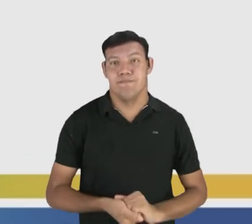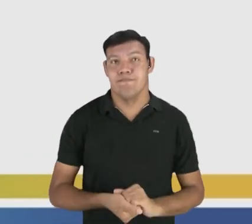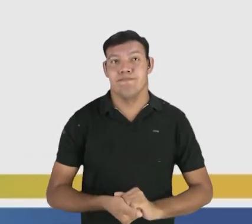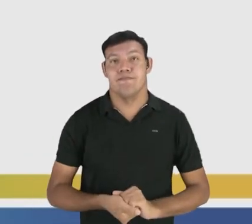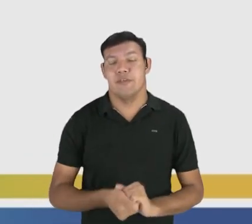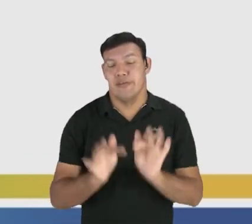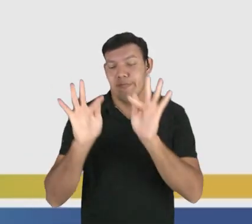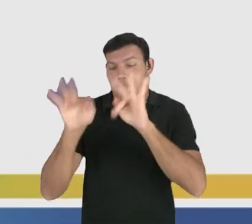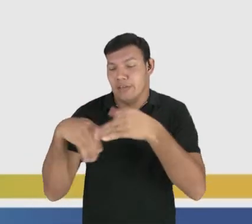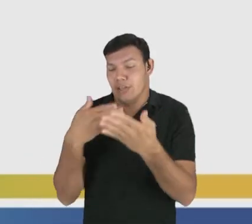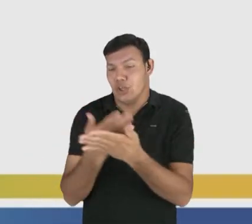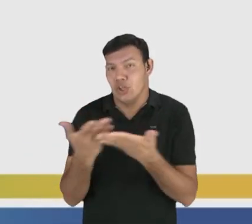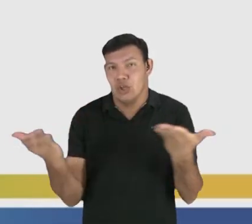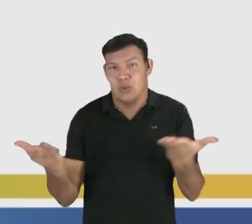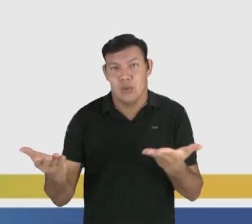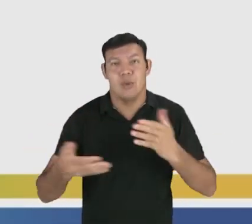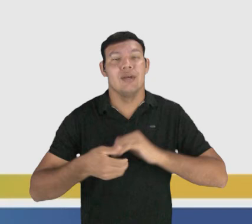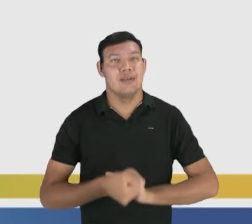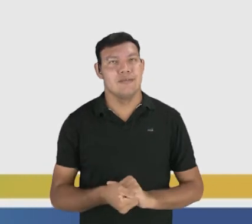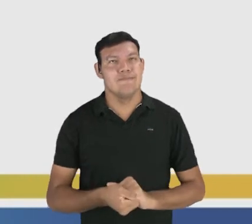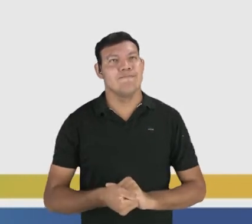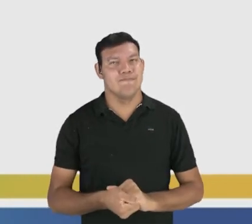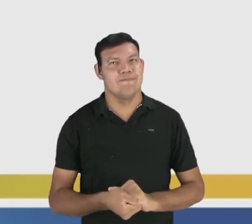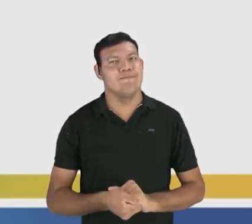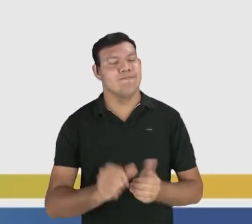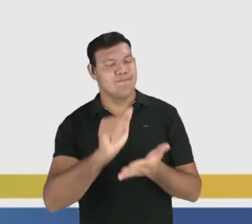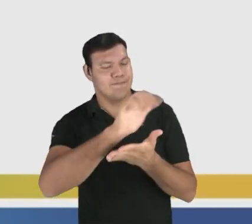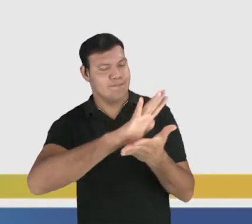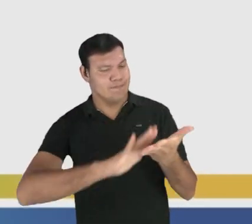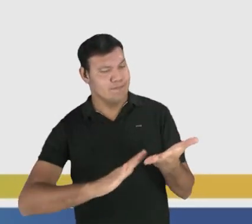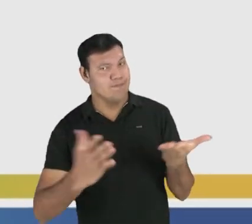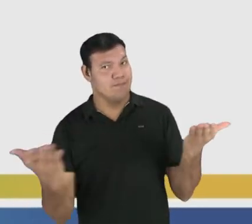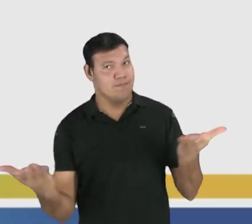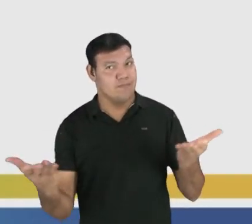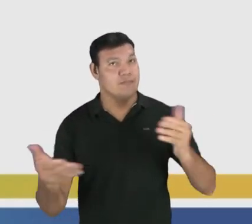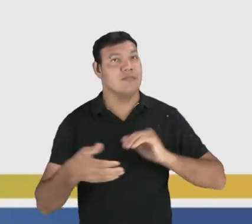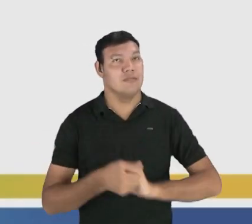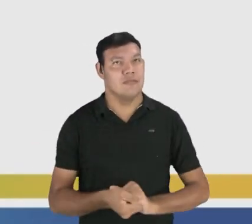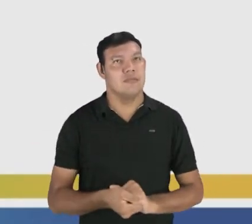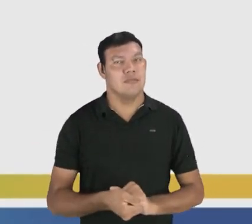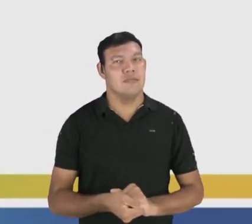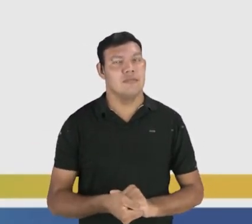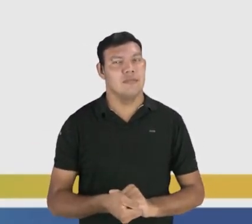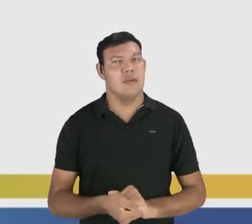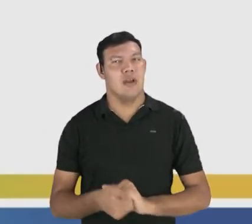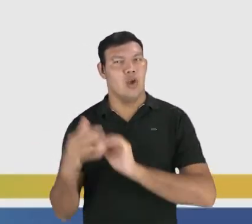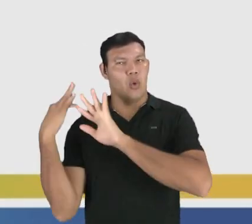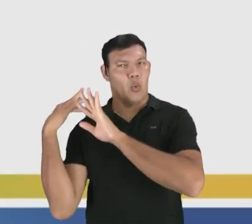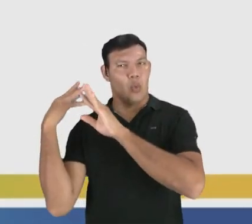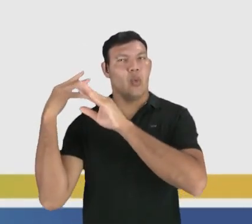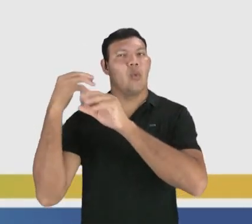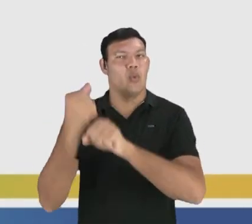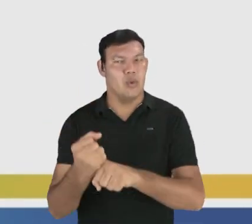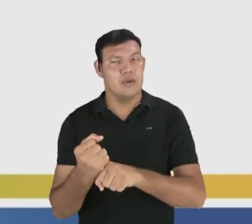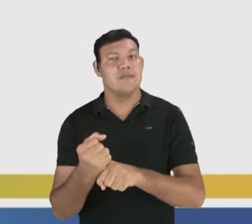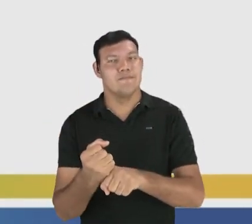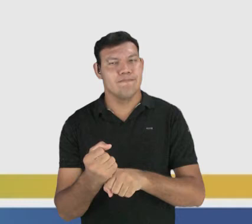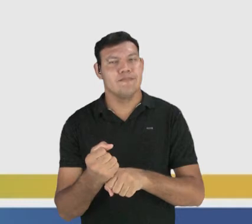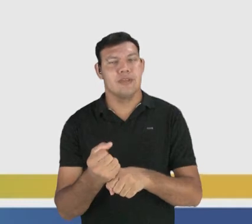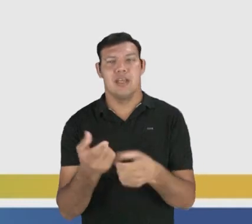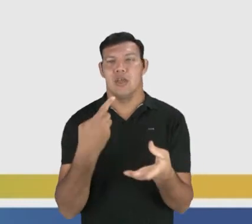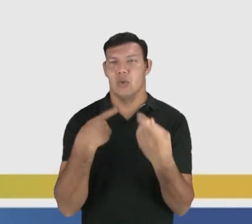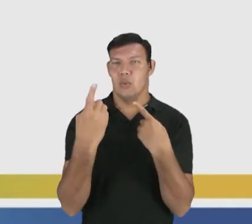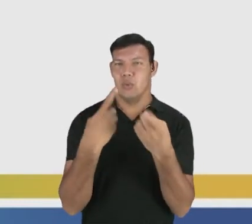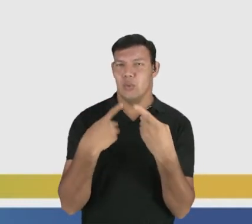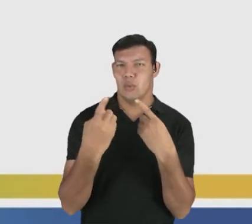gente fechar a nossa aula de hoje, nós temos o nosso exercitando, para a gente resgatar um pouquinho do que a gente conversou ao